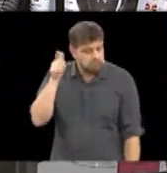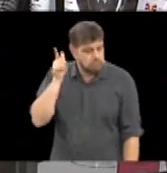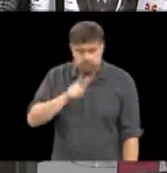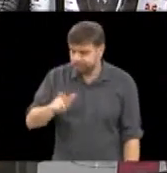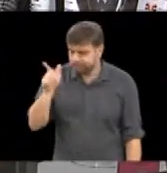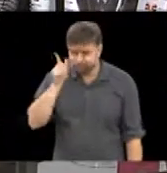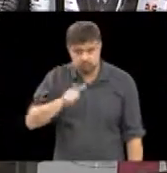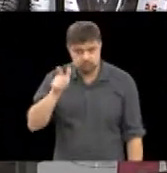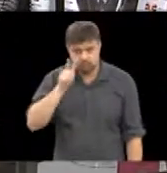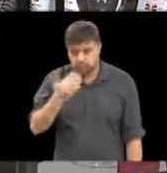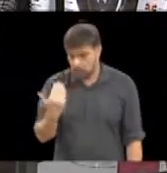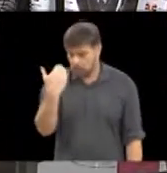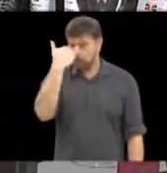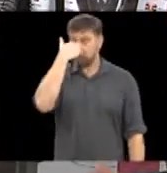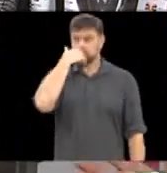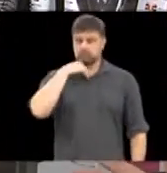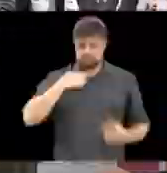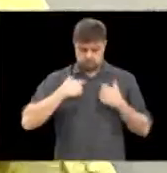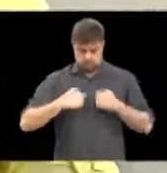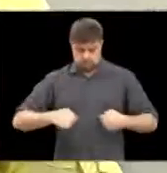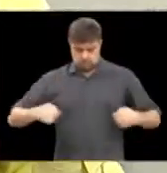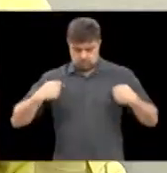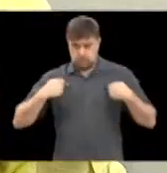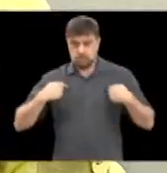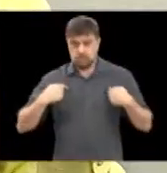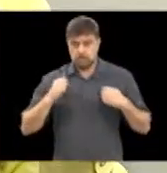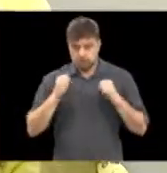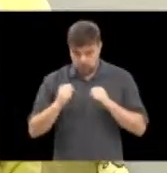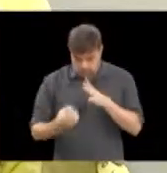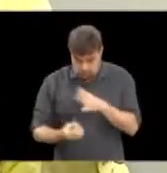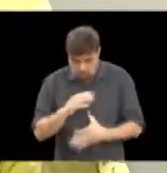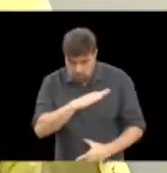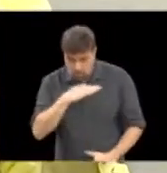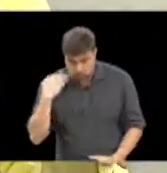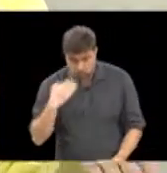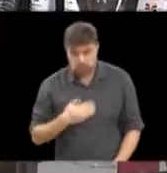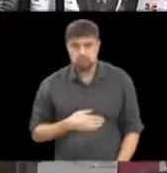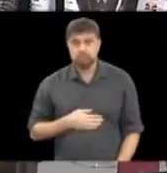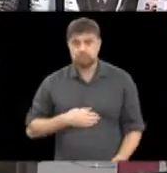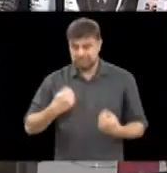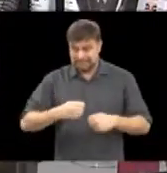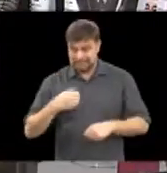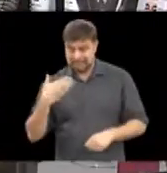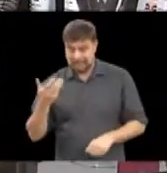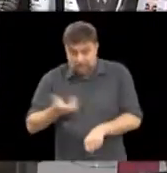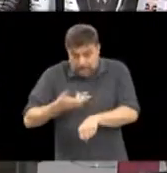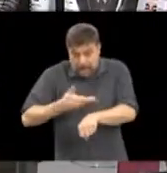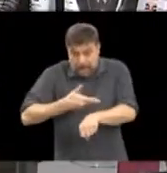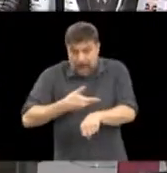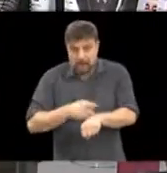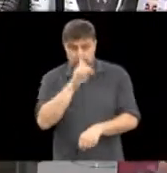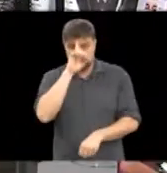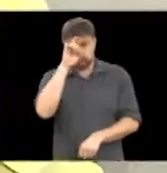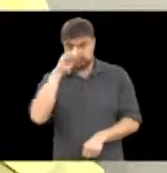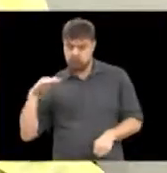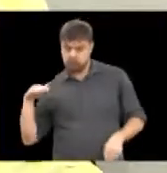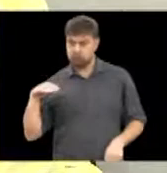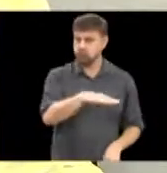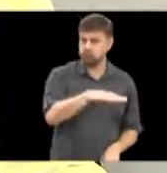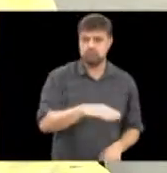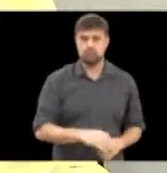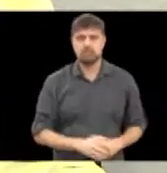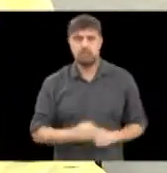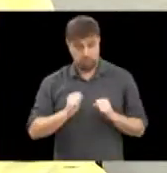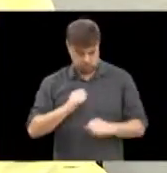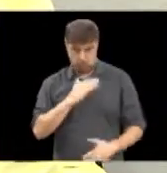consegue passar o ar para o pulmão, né? Isso é fatal? Pode ser fatal? Se não chegar a tempo no pronto-socorro, sim. Se a gente